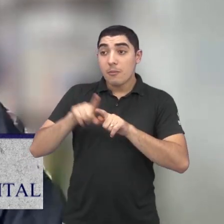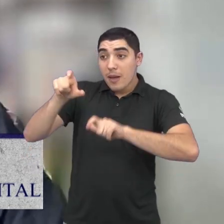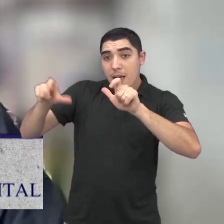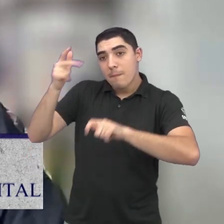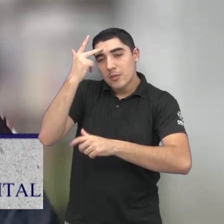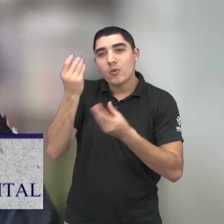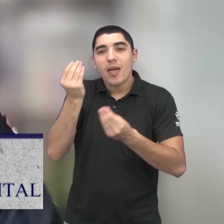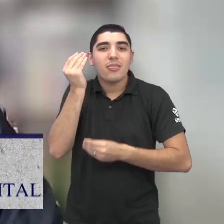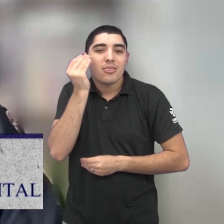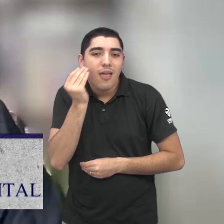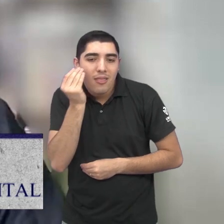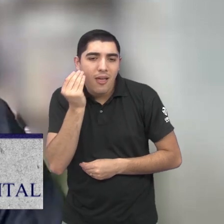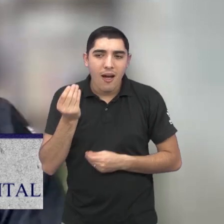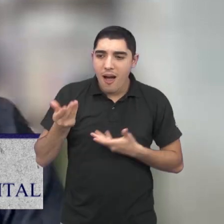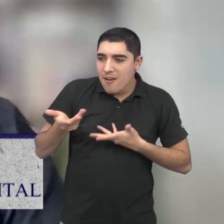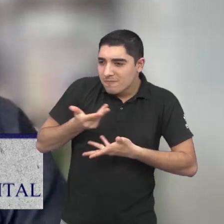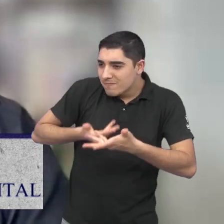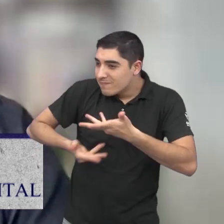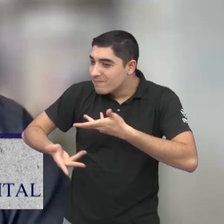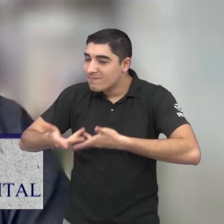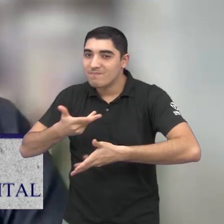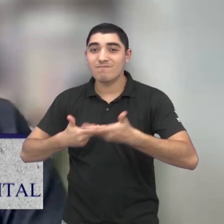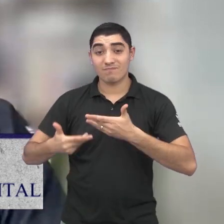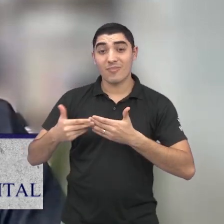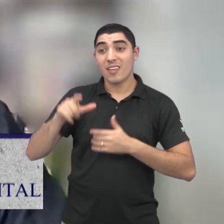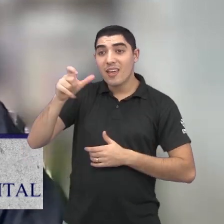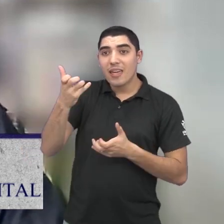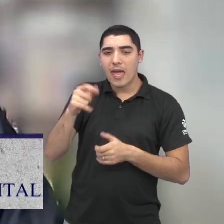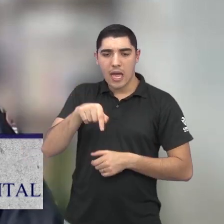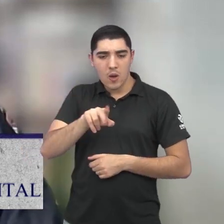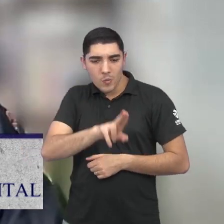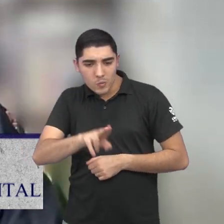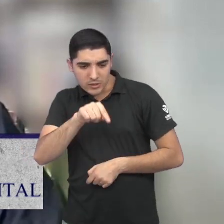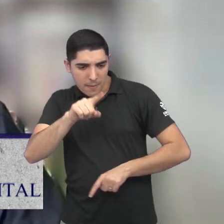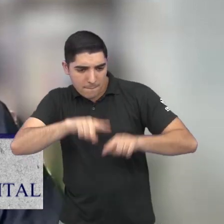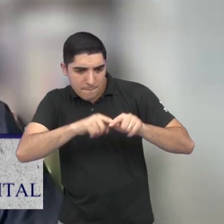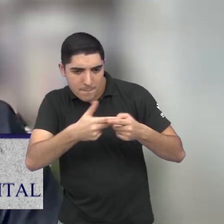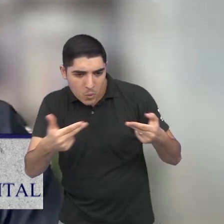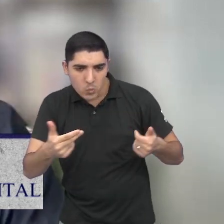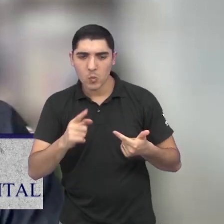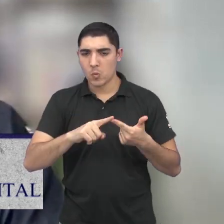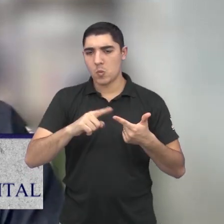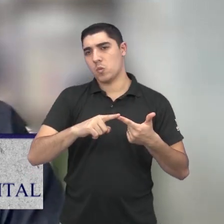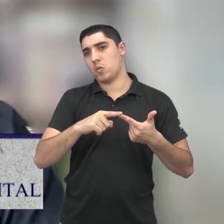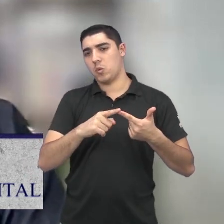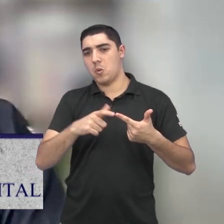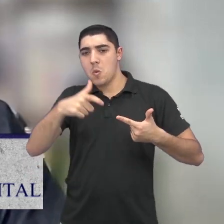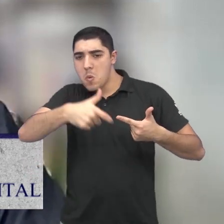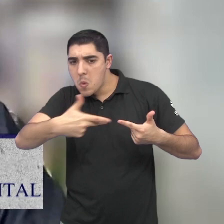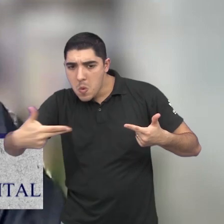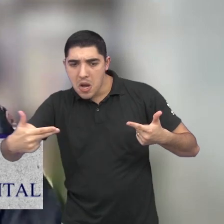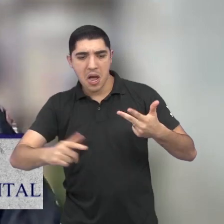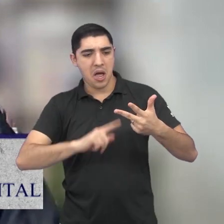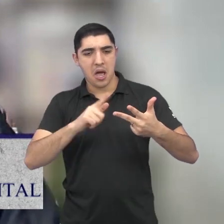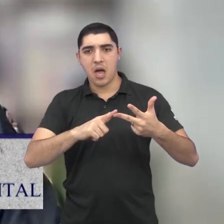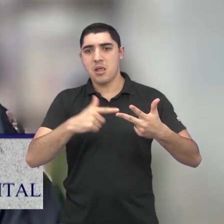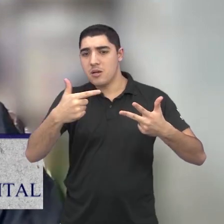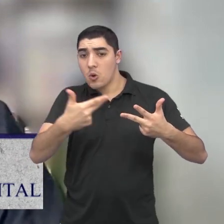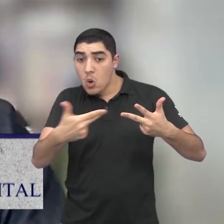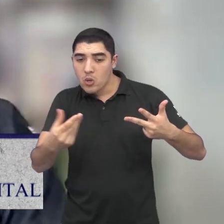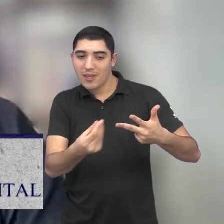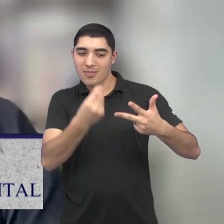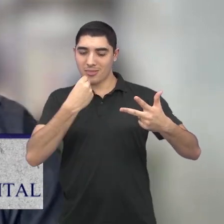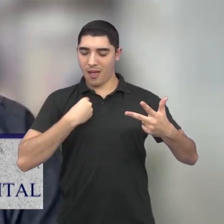criar experiências e utilizar, então, produtos e serviços que isso traga alguma